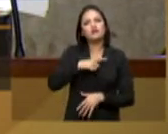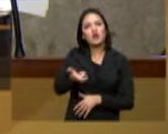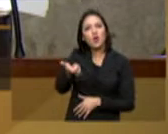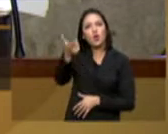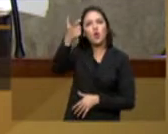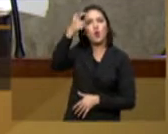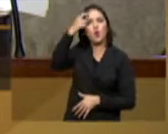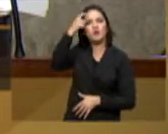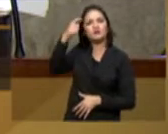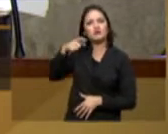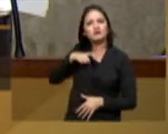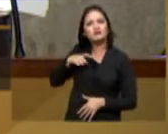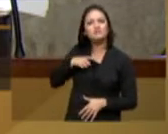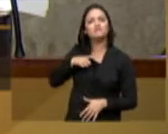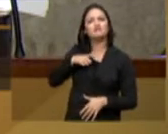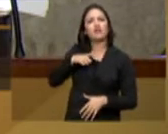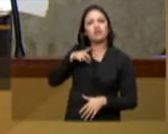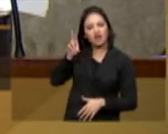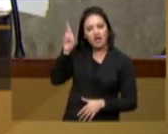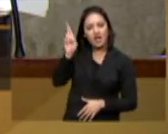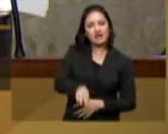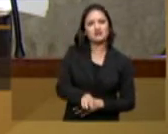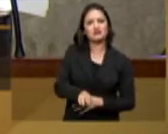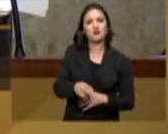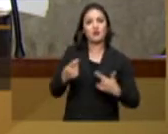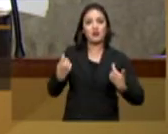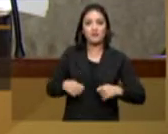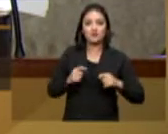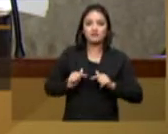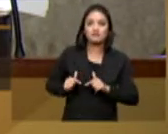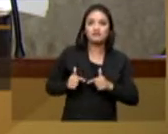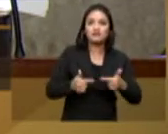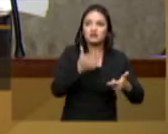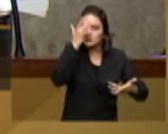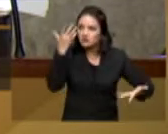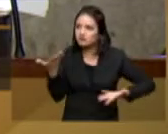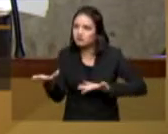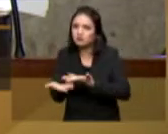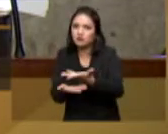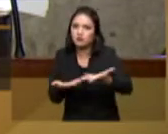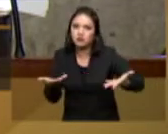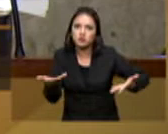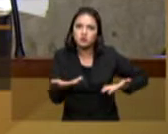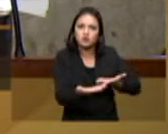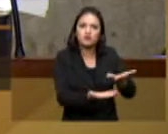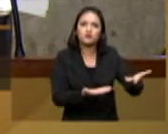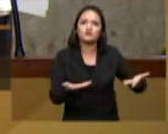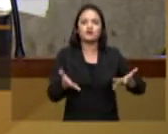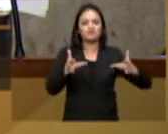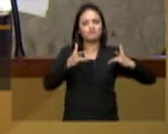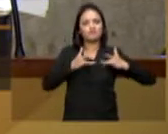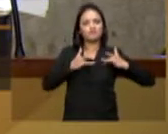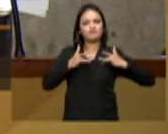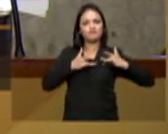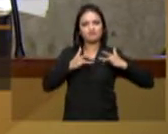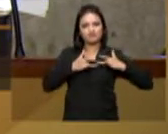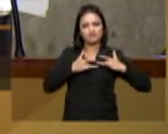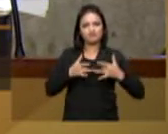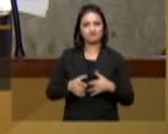consciência, e devem agir em relação umas às outras com o espírito de